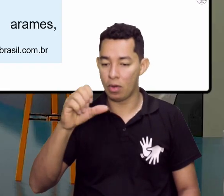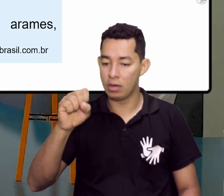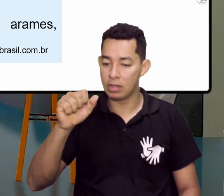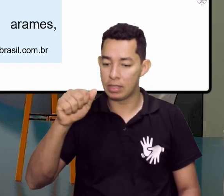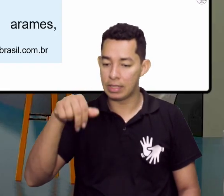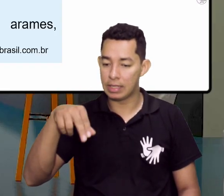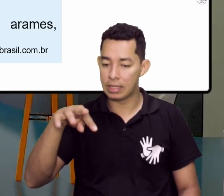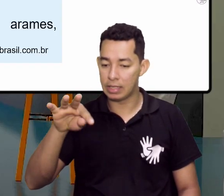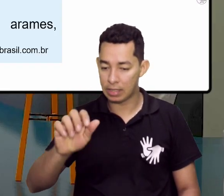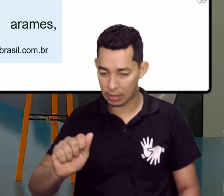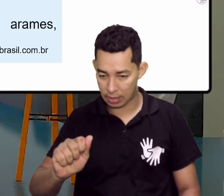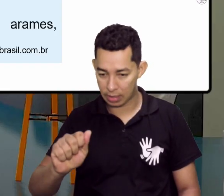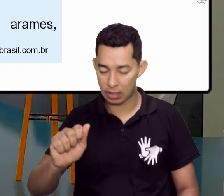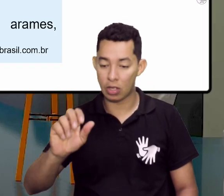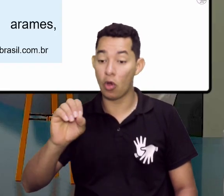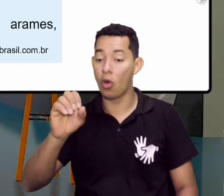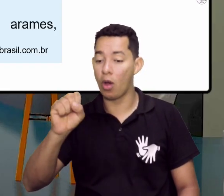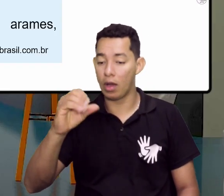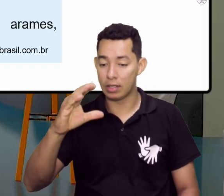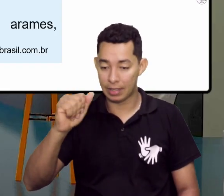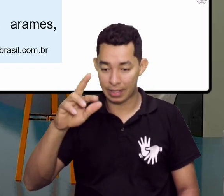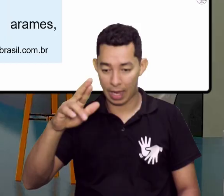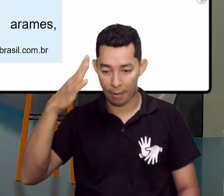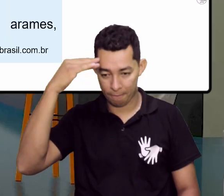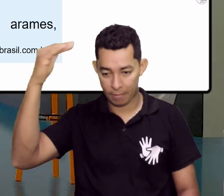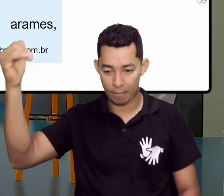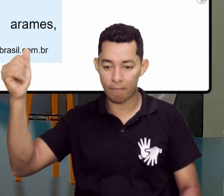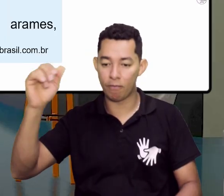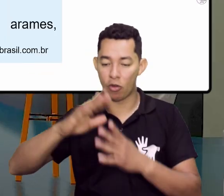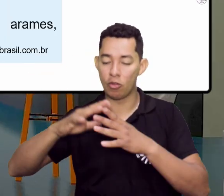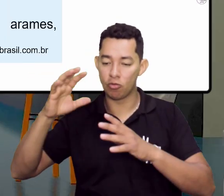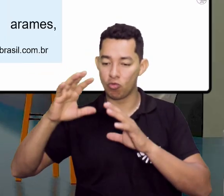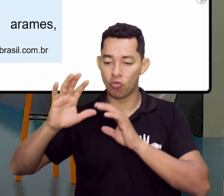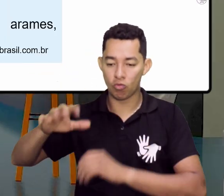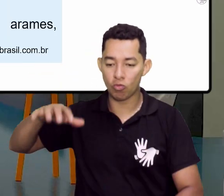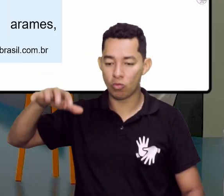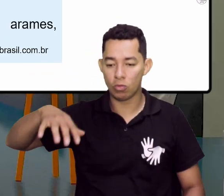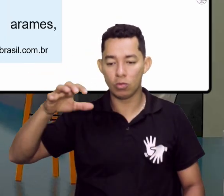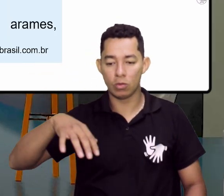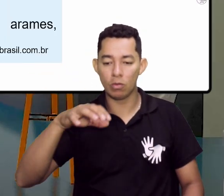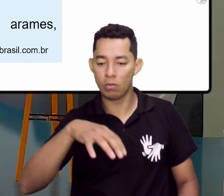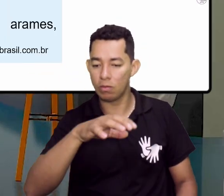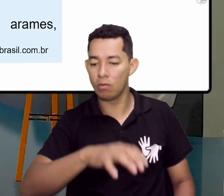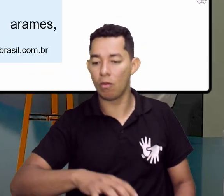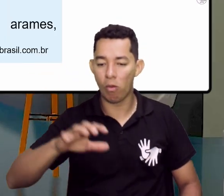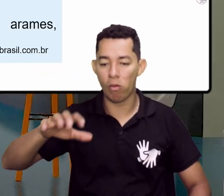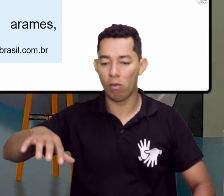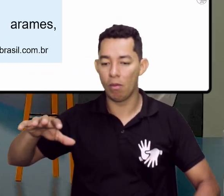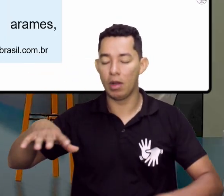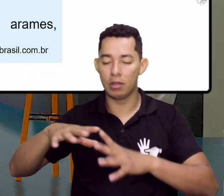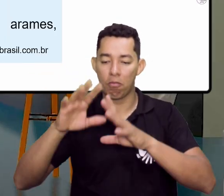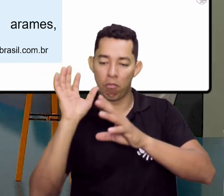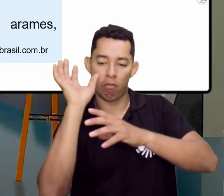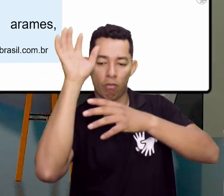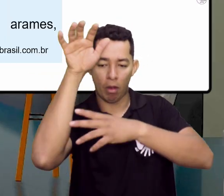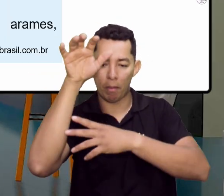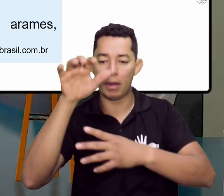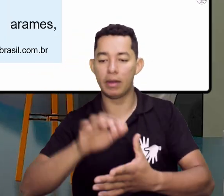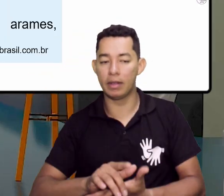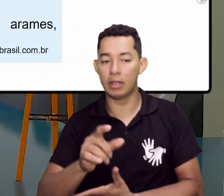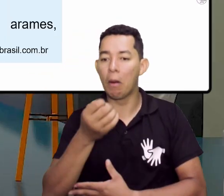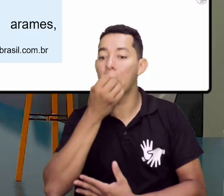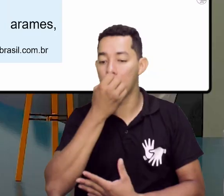né? Respeitado até pelos grandes do basquete, que são o Dream Team, né? Os americanos lá